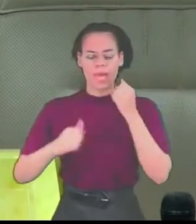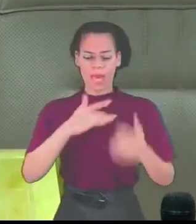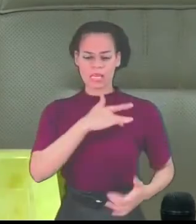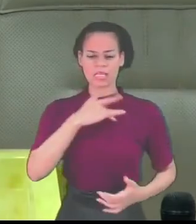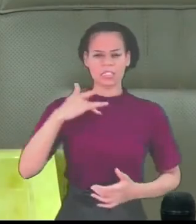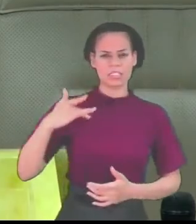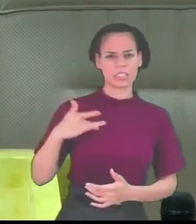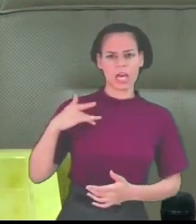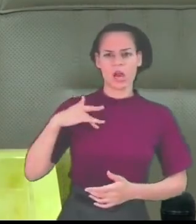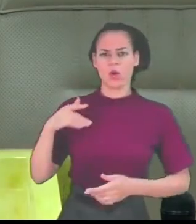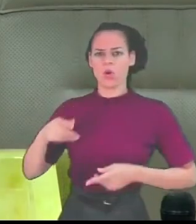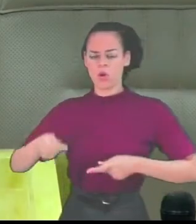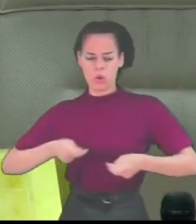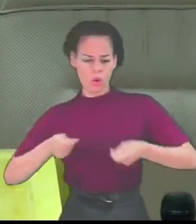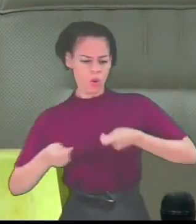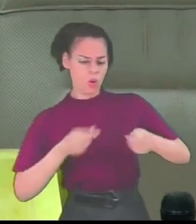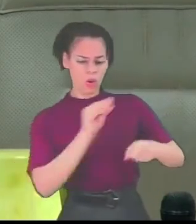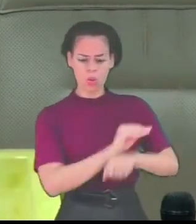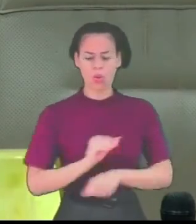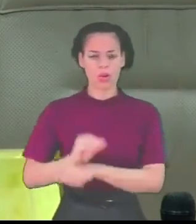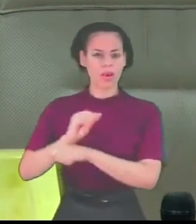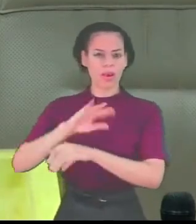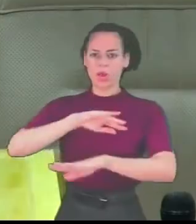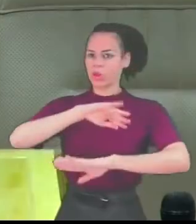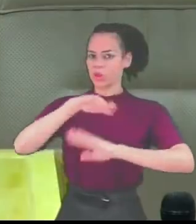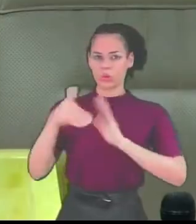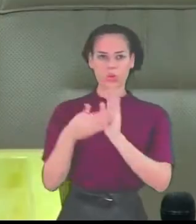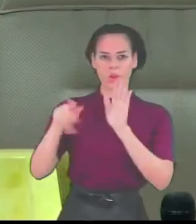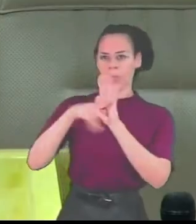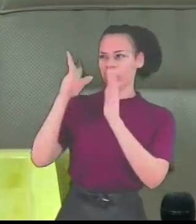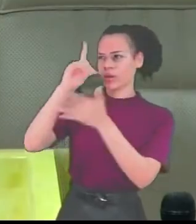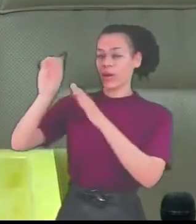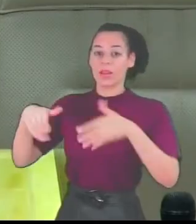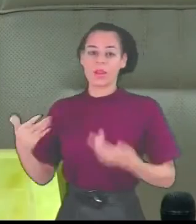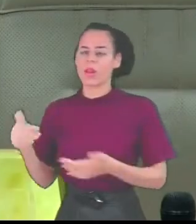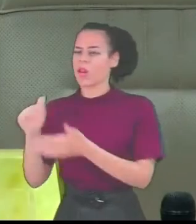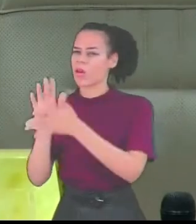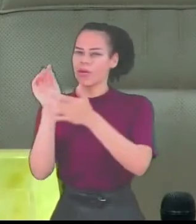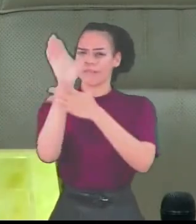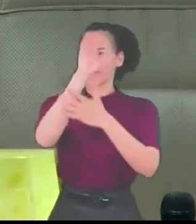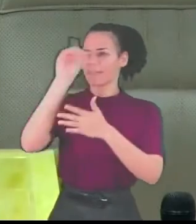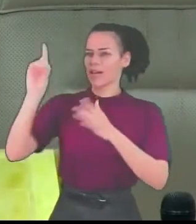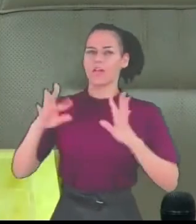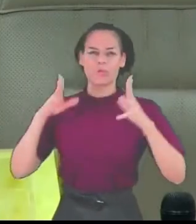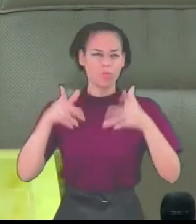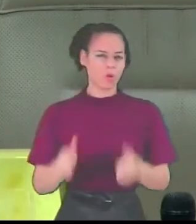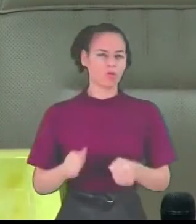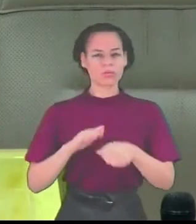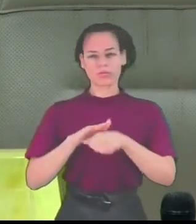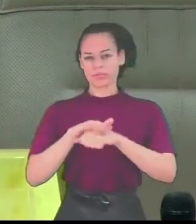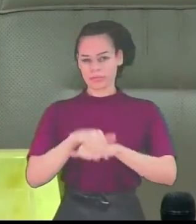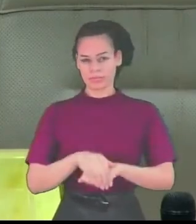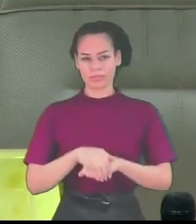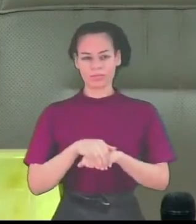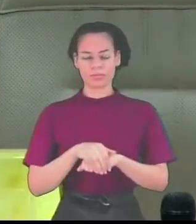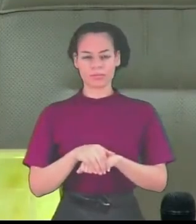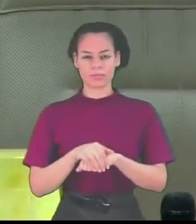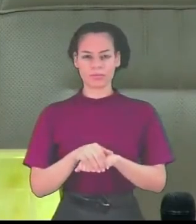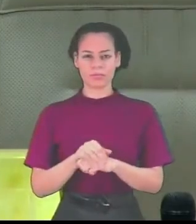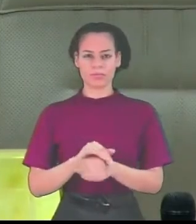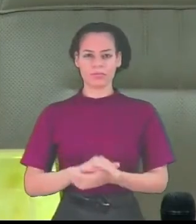saúde a manutenção está dando então louvado seja ele por tudo nesta noite é